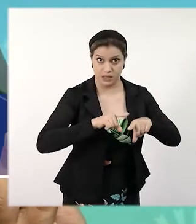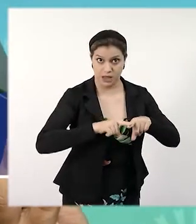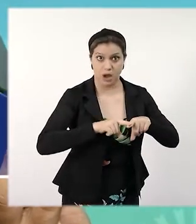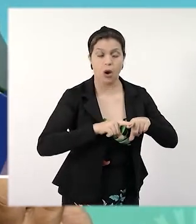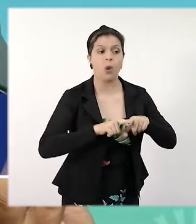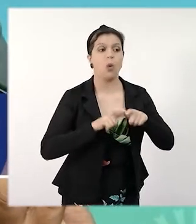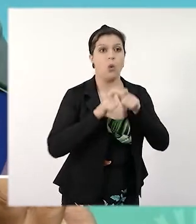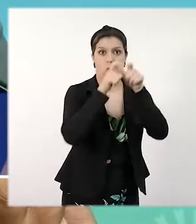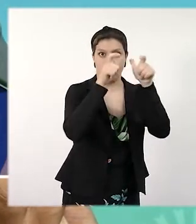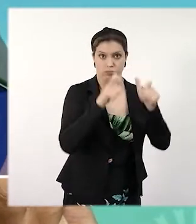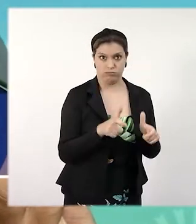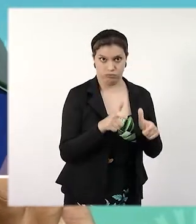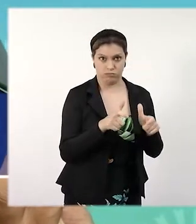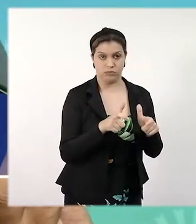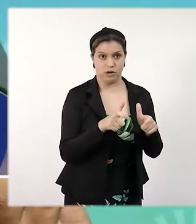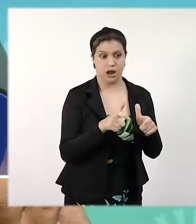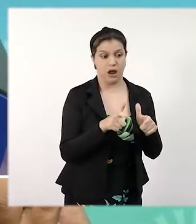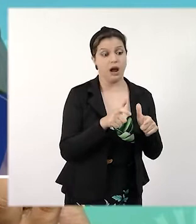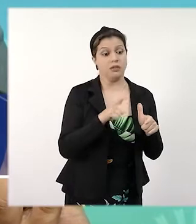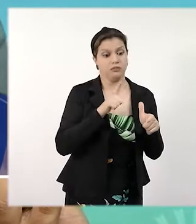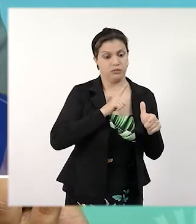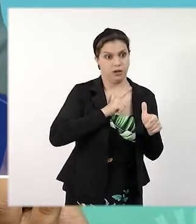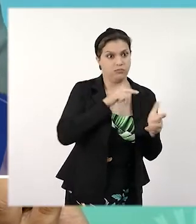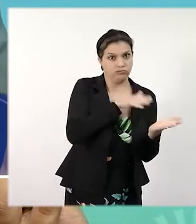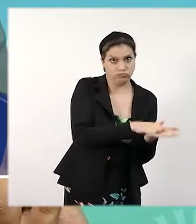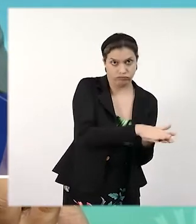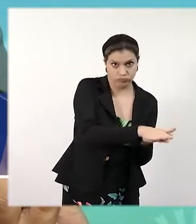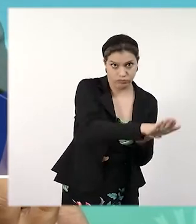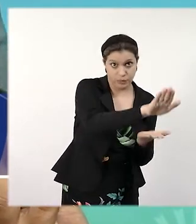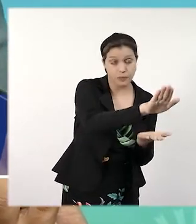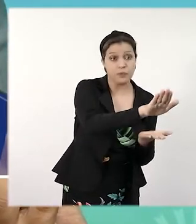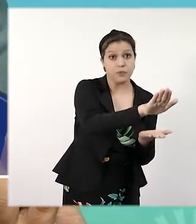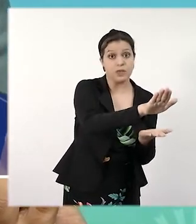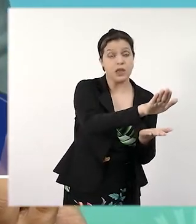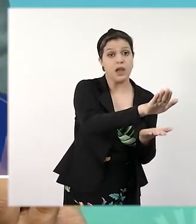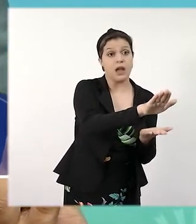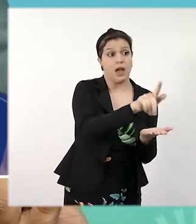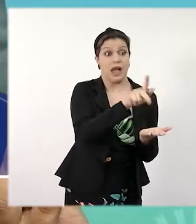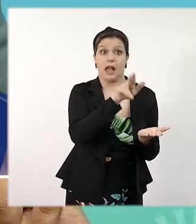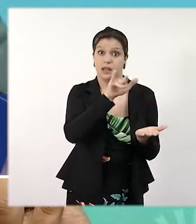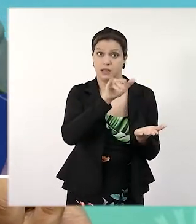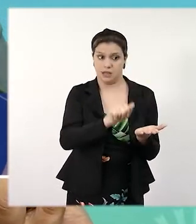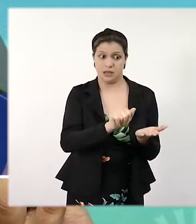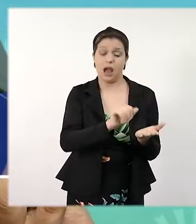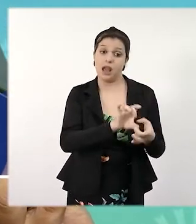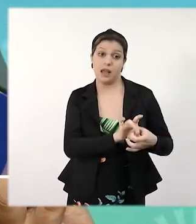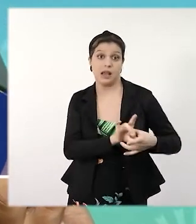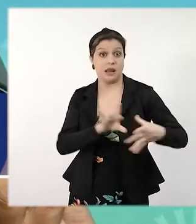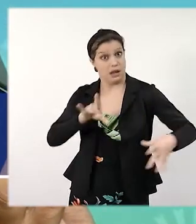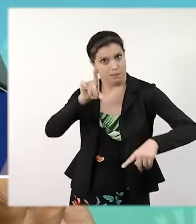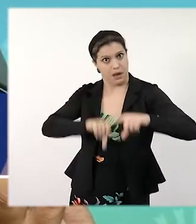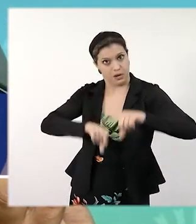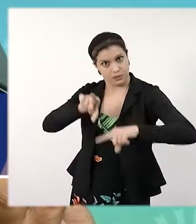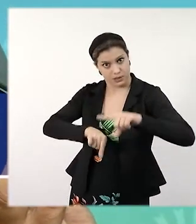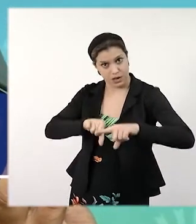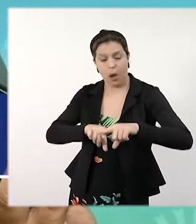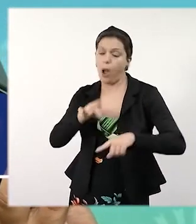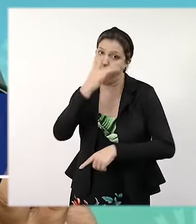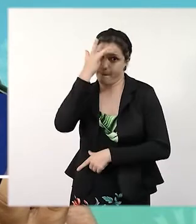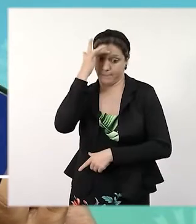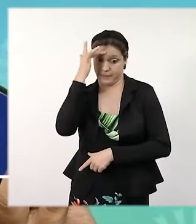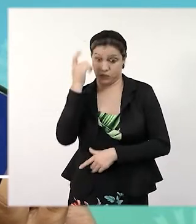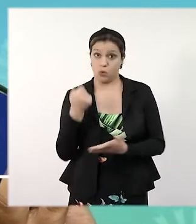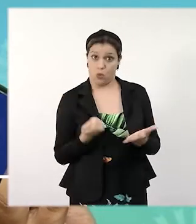o órgão arrecadador emite a guia e imediatamente libera a mercadoria. E